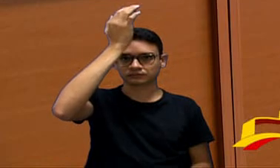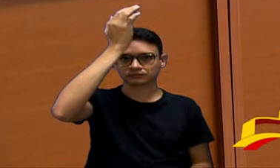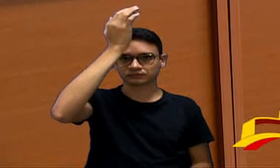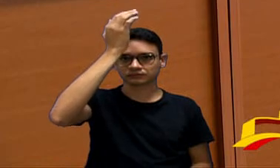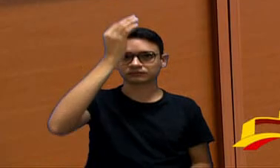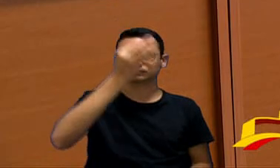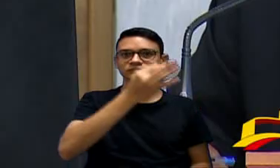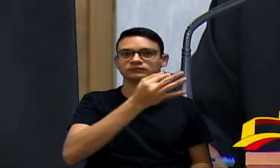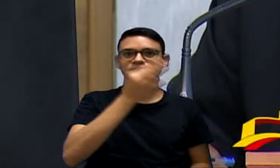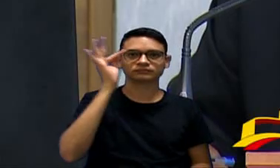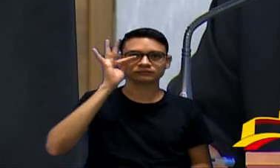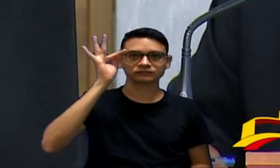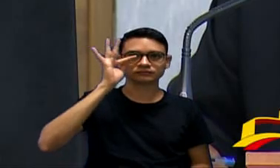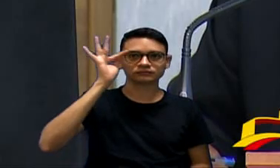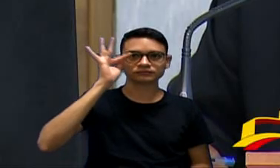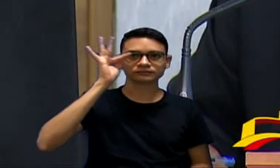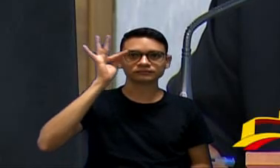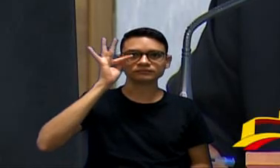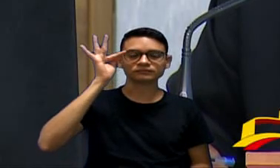Vereador Fausto.